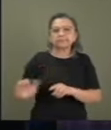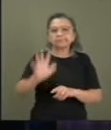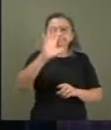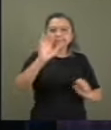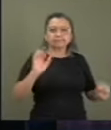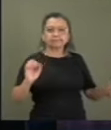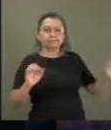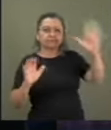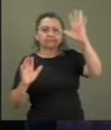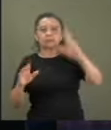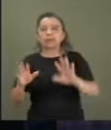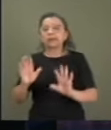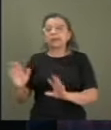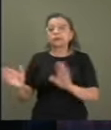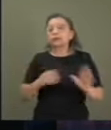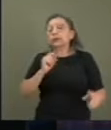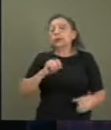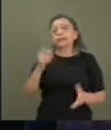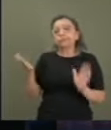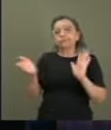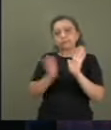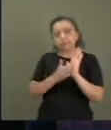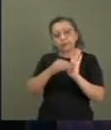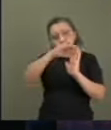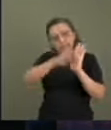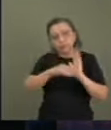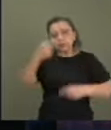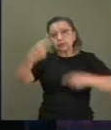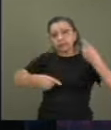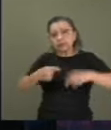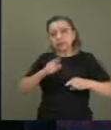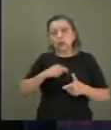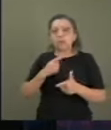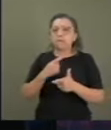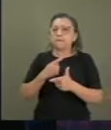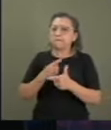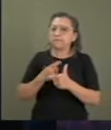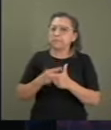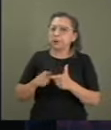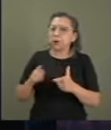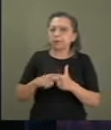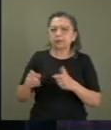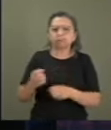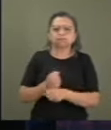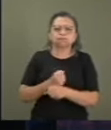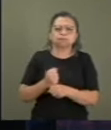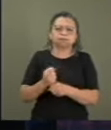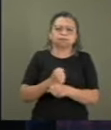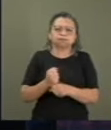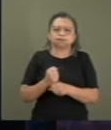Mas, presidente, o que está posto nesse debate é um problema crônico